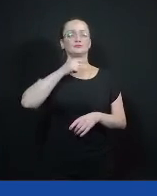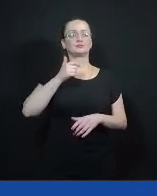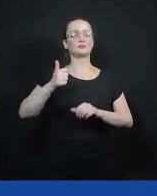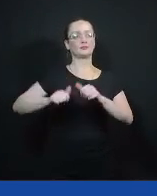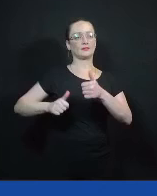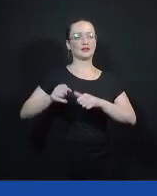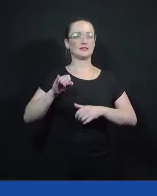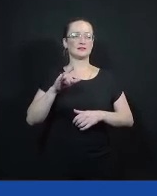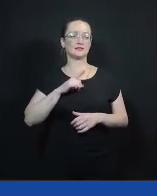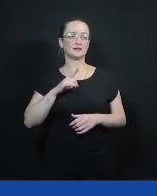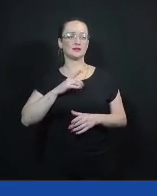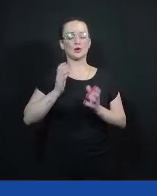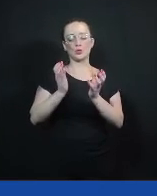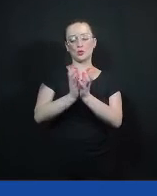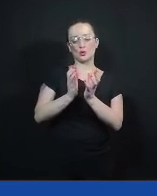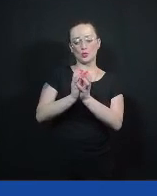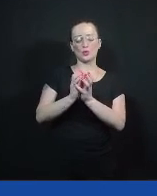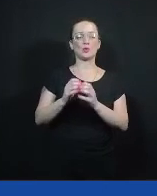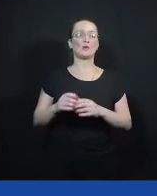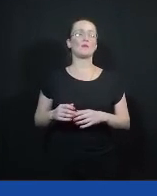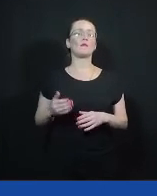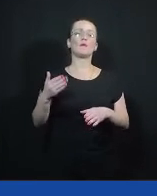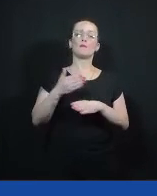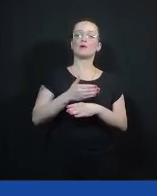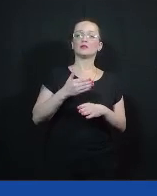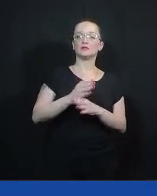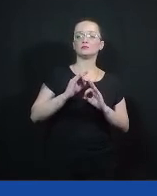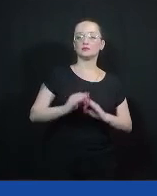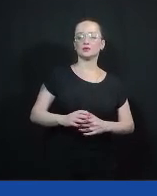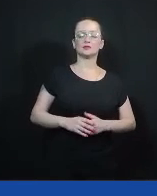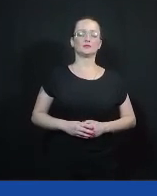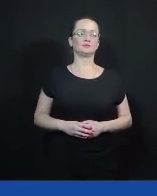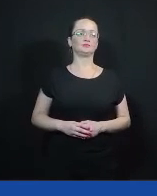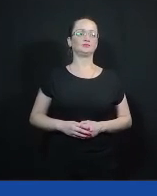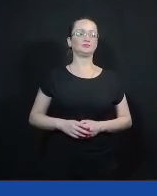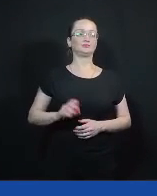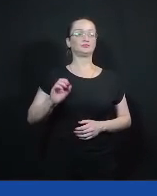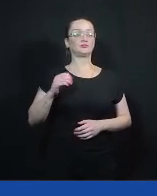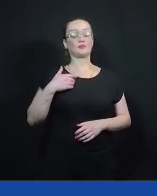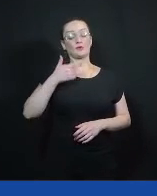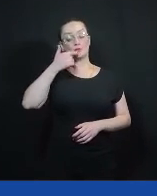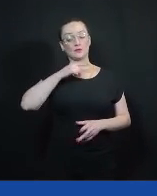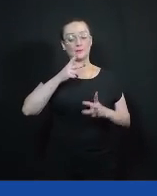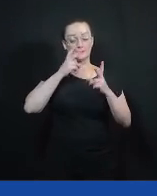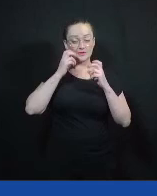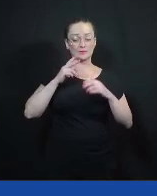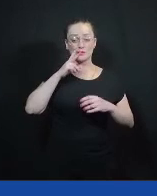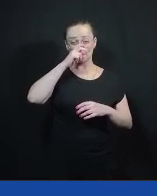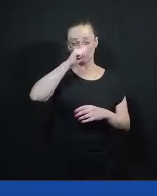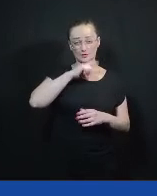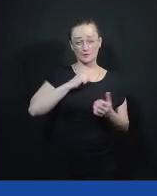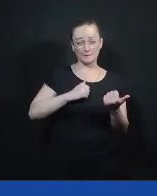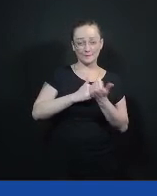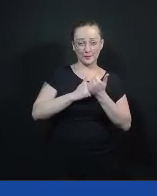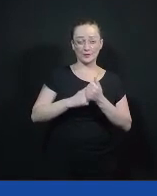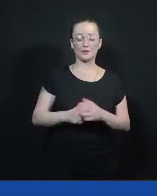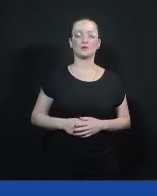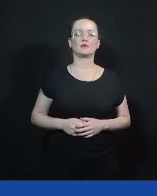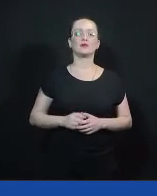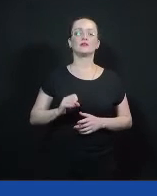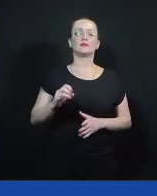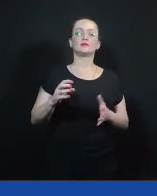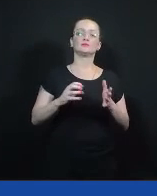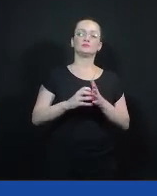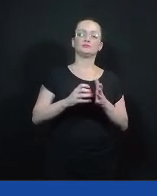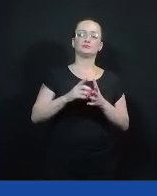verificar se tem grupos ali pagos para participar de eventos políticos, conseguem perceber quais são as forças que estão apoiando, se o partido